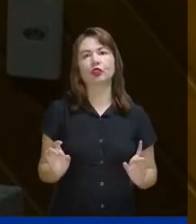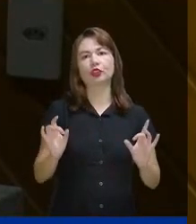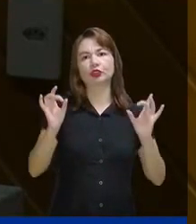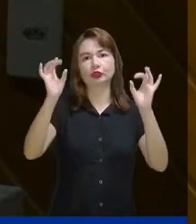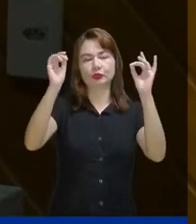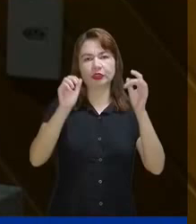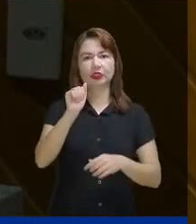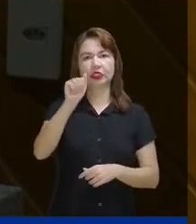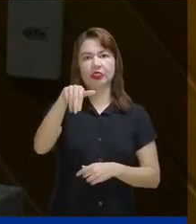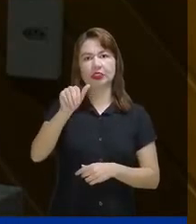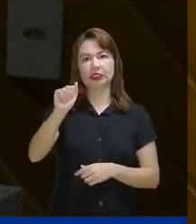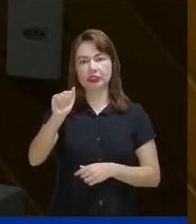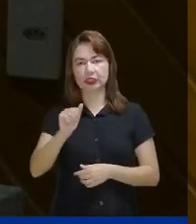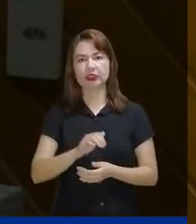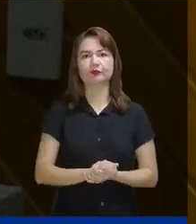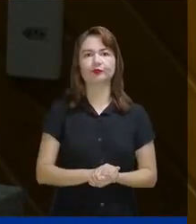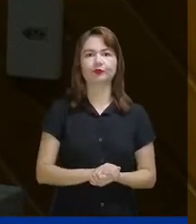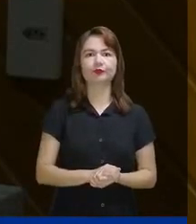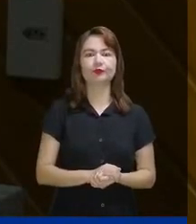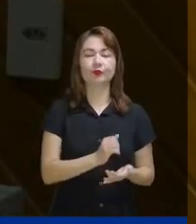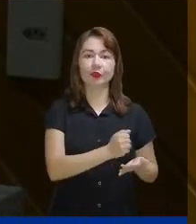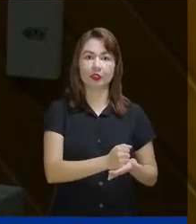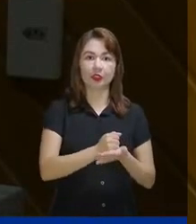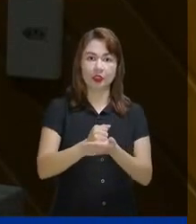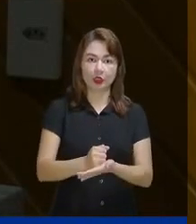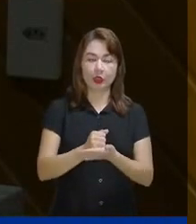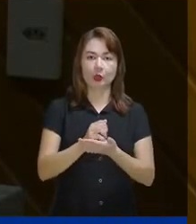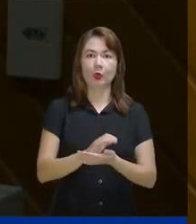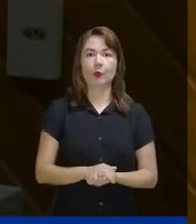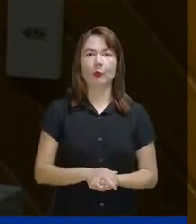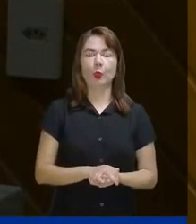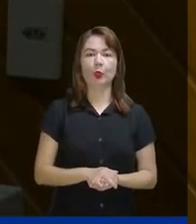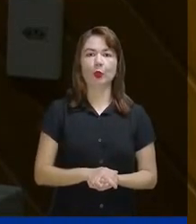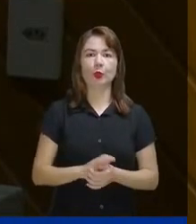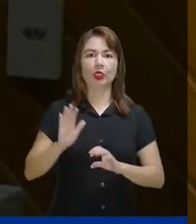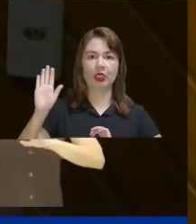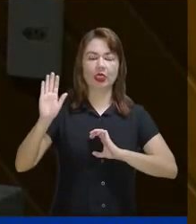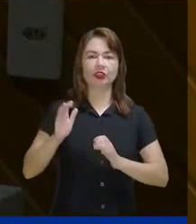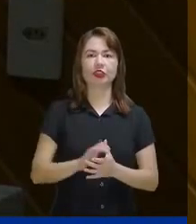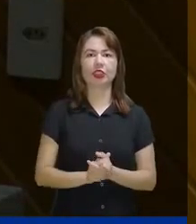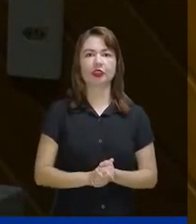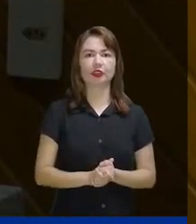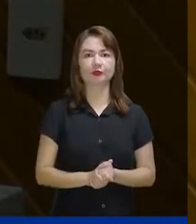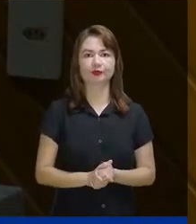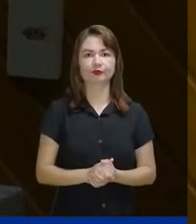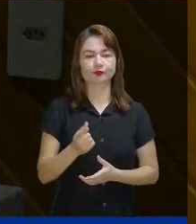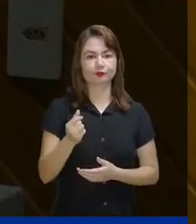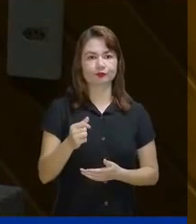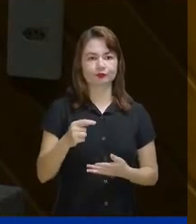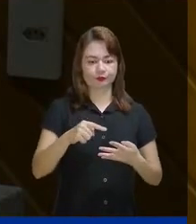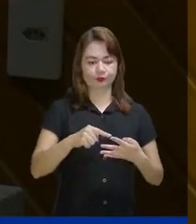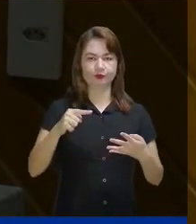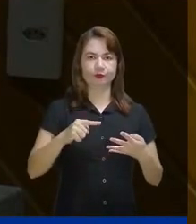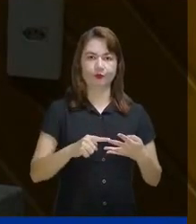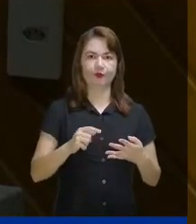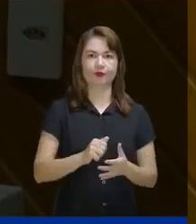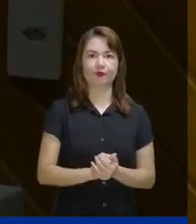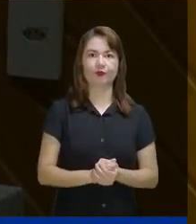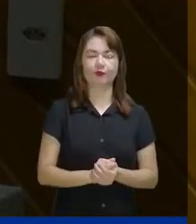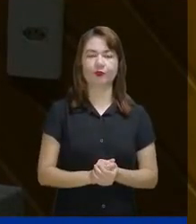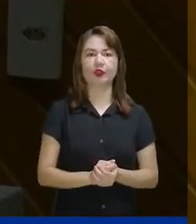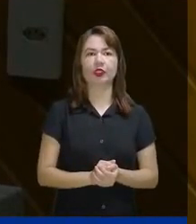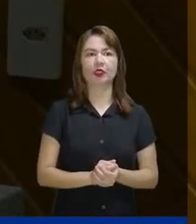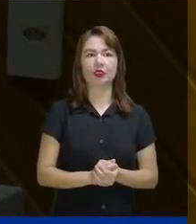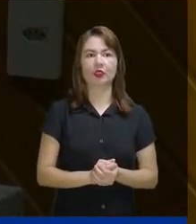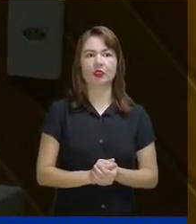Ana Caroline Oliveira, cabo eleitoral no valor de R$ 2.500, Samara Magno Figueiredo, cabo eleitoral no valor de